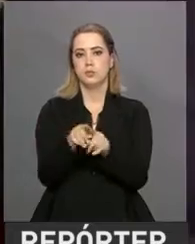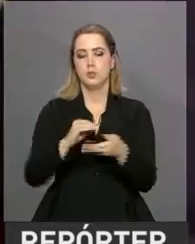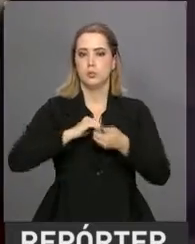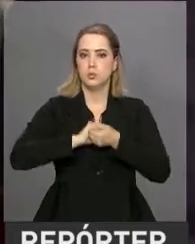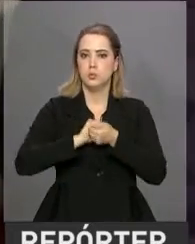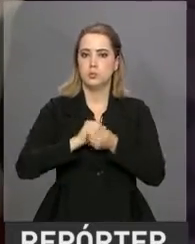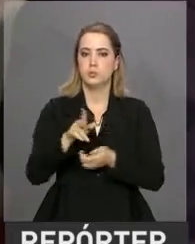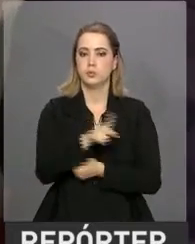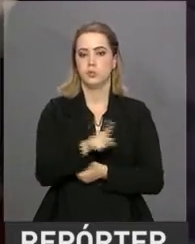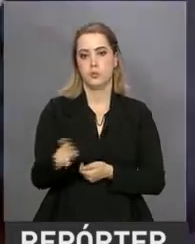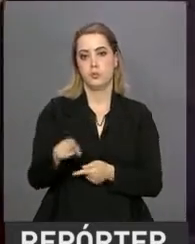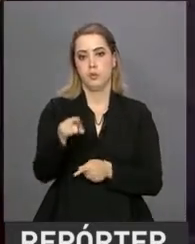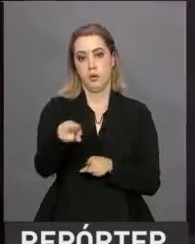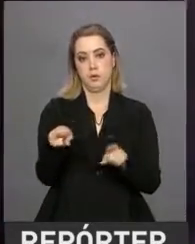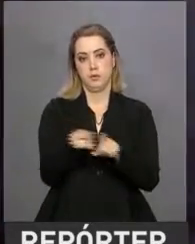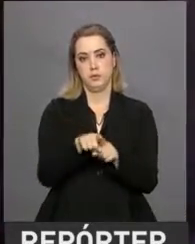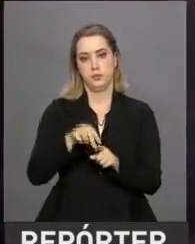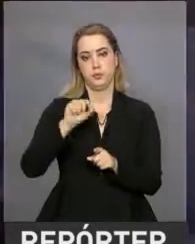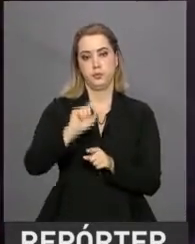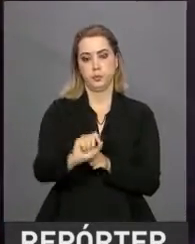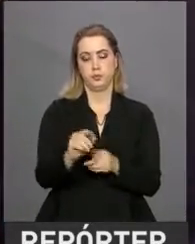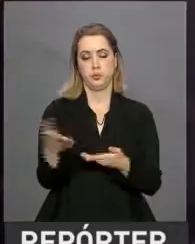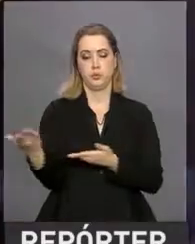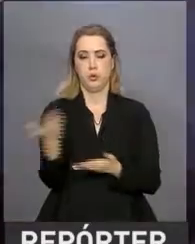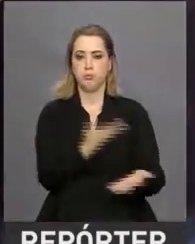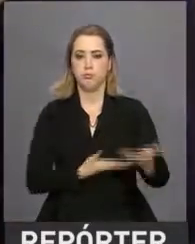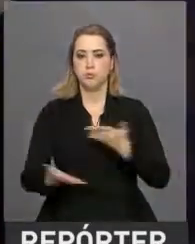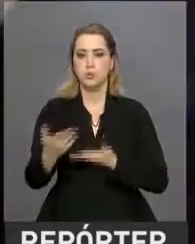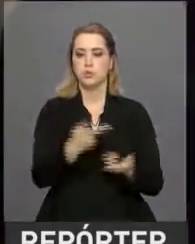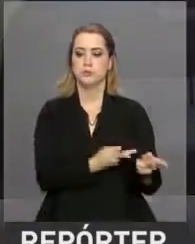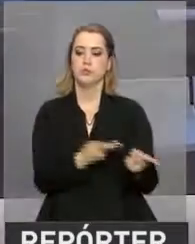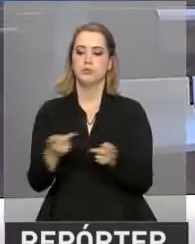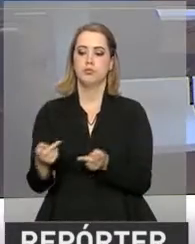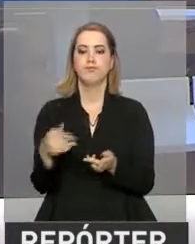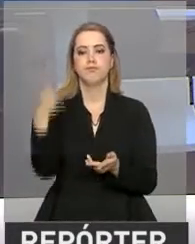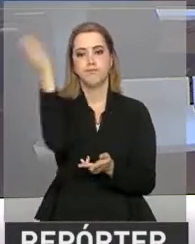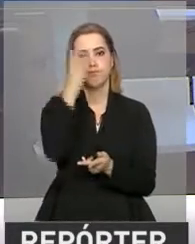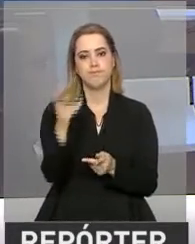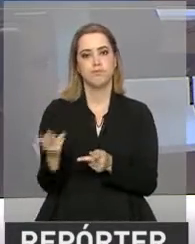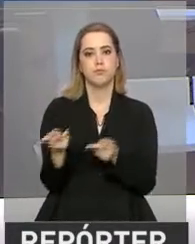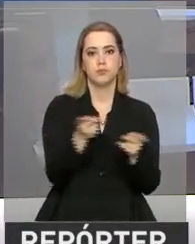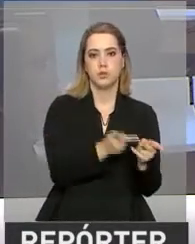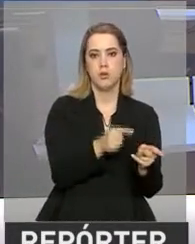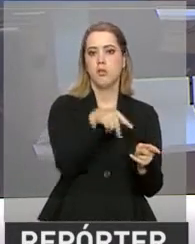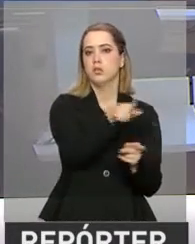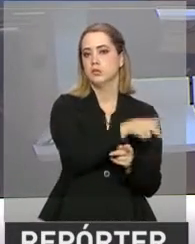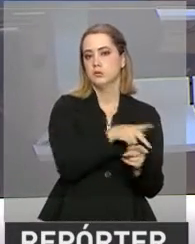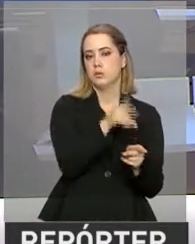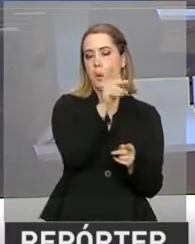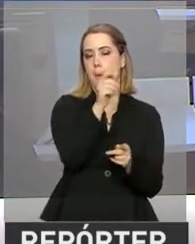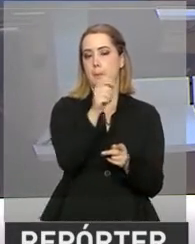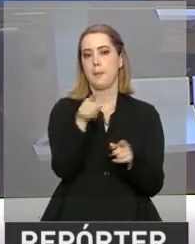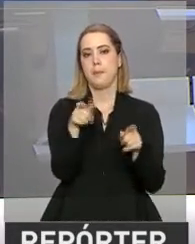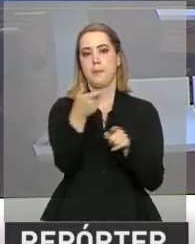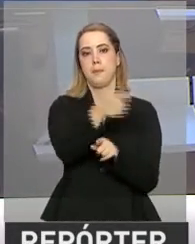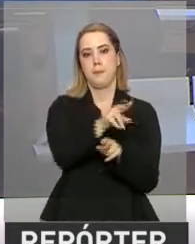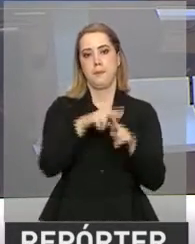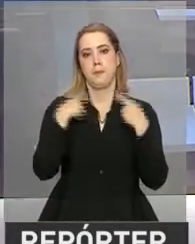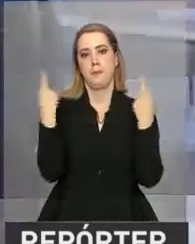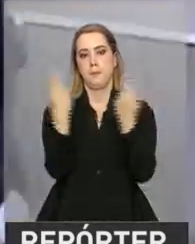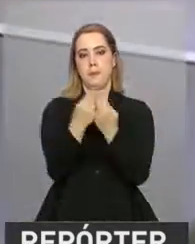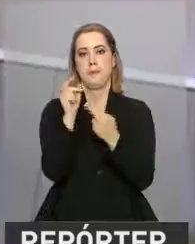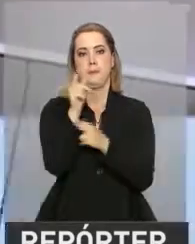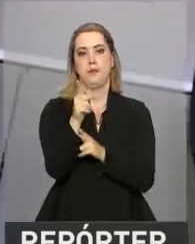Michel Temer também convidou o presidente da Palestina para uma visita ao Brasil. Outra reunião do presidente Temer foi com o presidente do